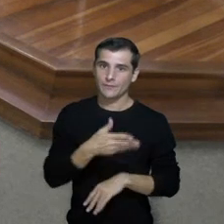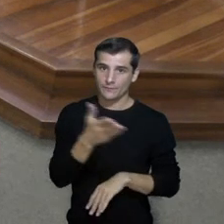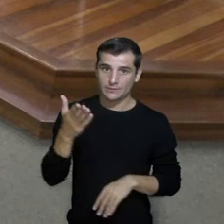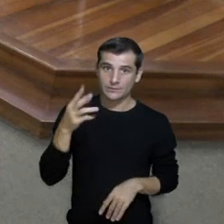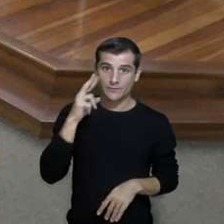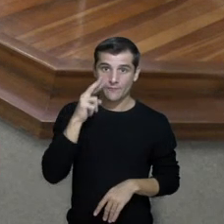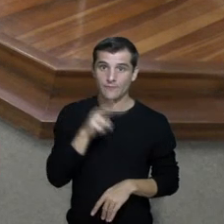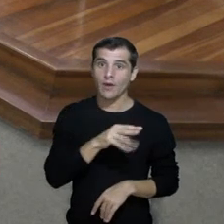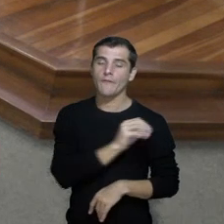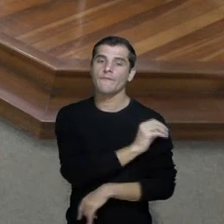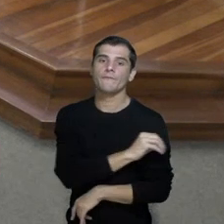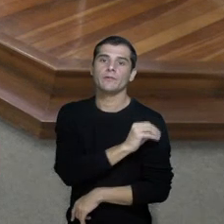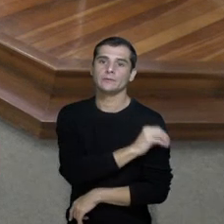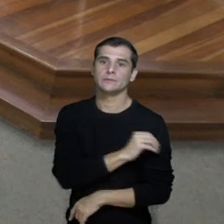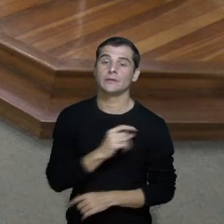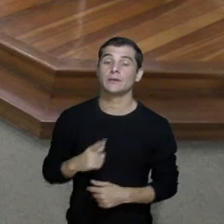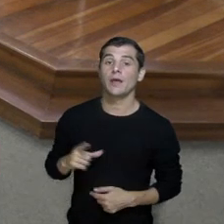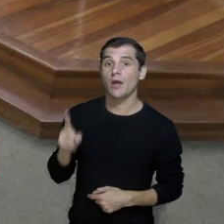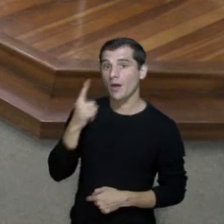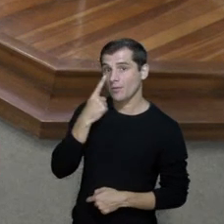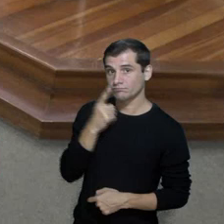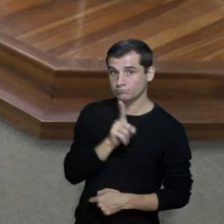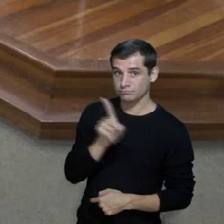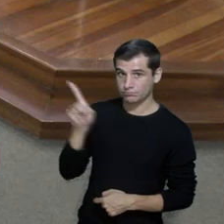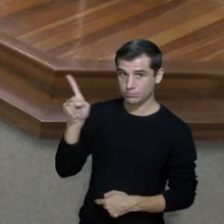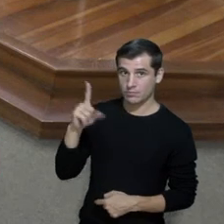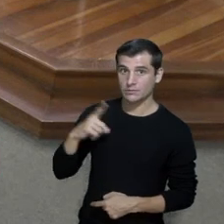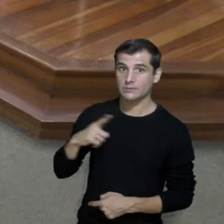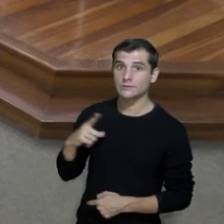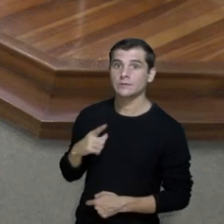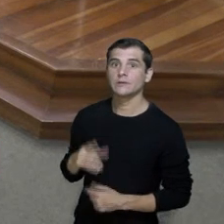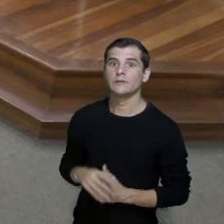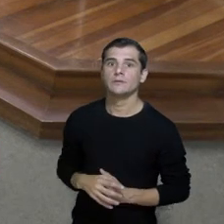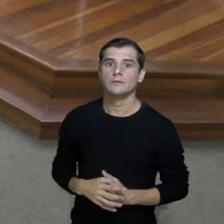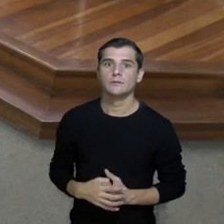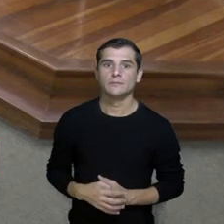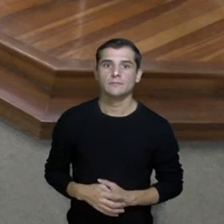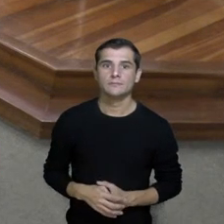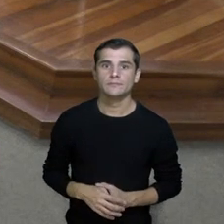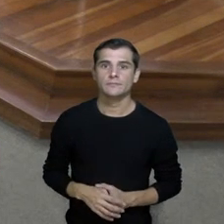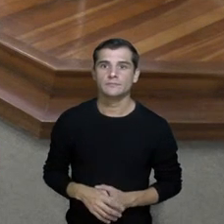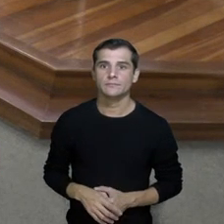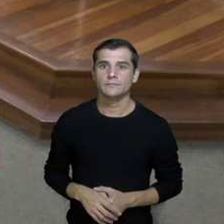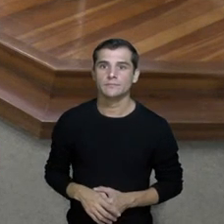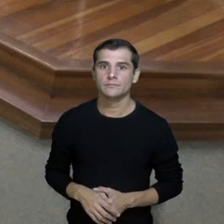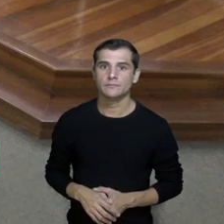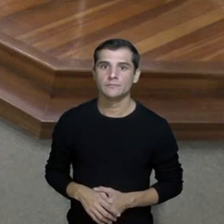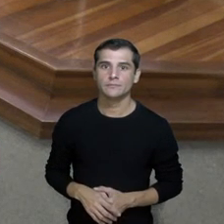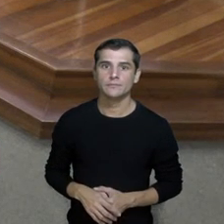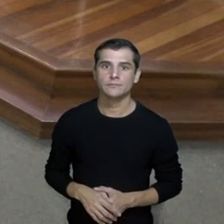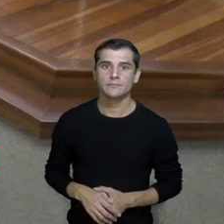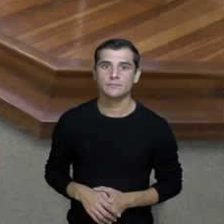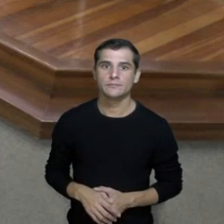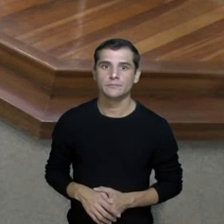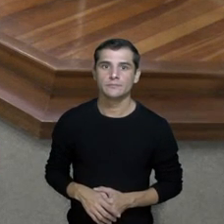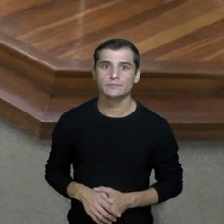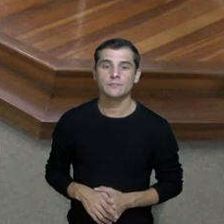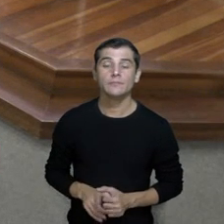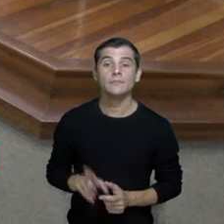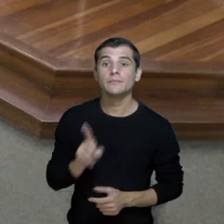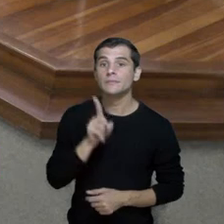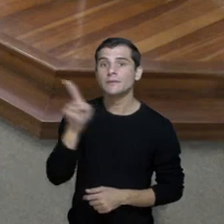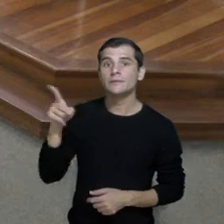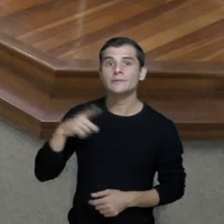verdade eh eu nunca tive oportunidade de correr uma bateria com o técnico Ainda bem né Luciano quando eu tinha